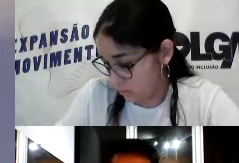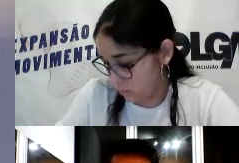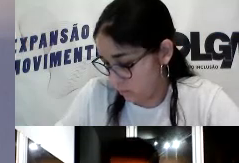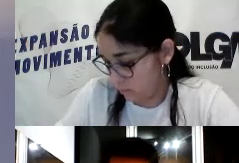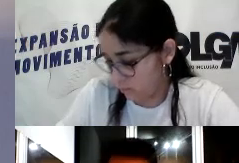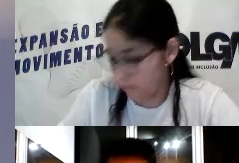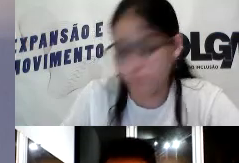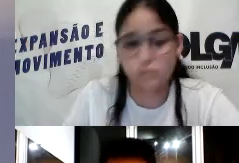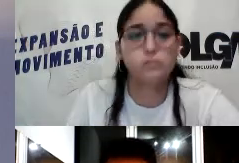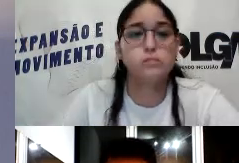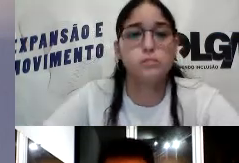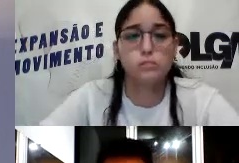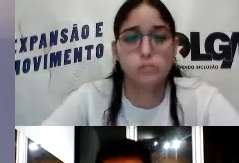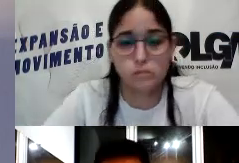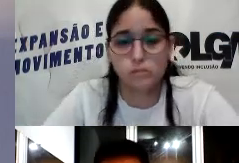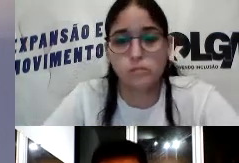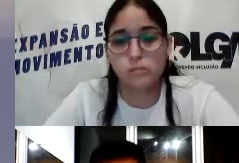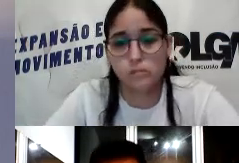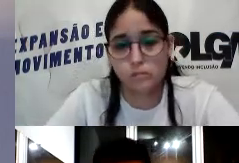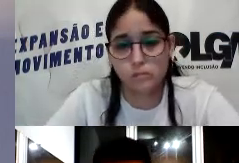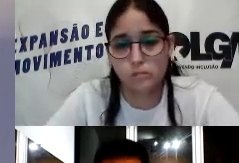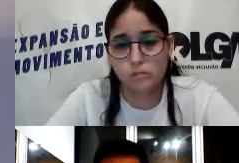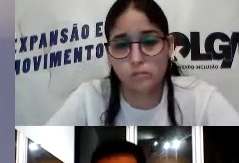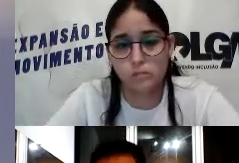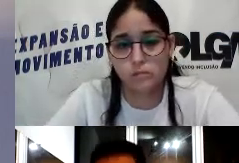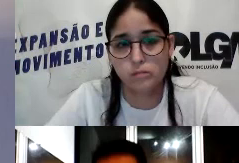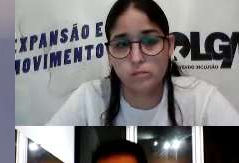ser um adolescente de 17 anos. O Felipe 1